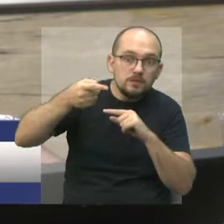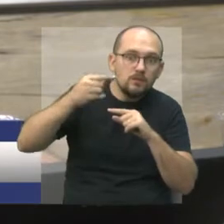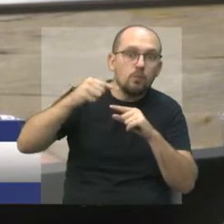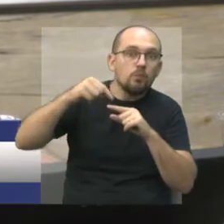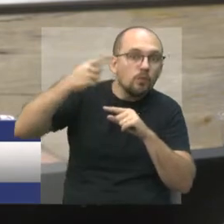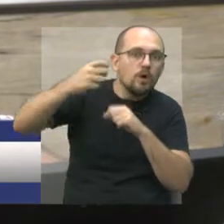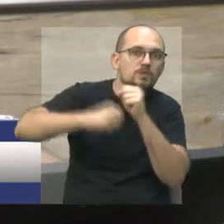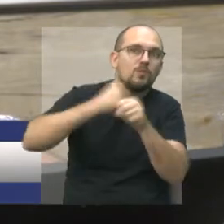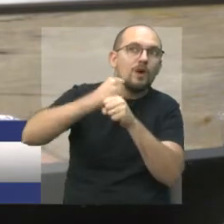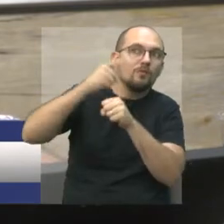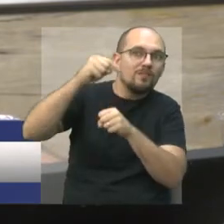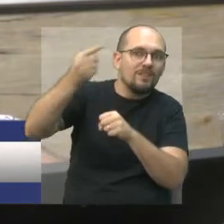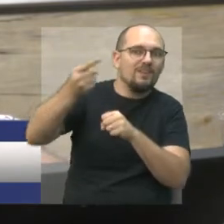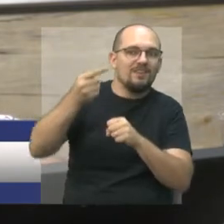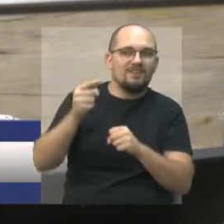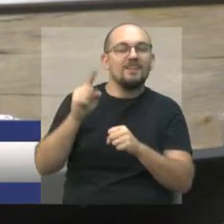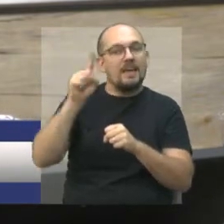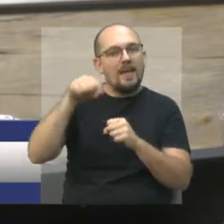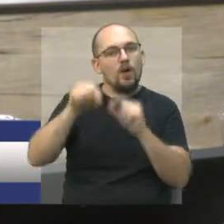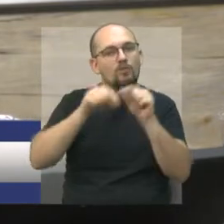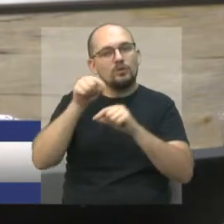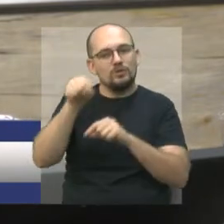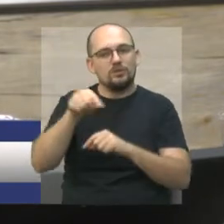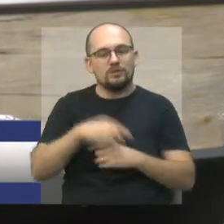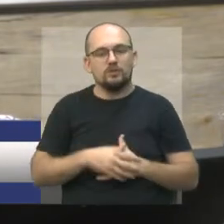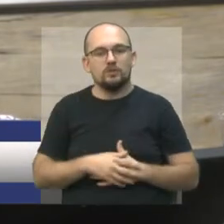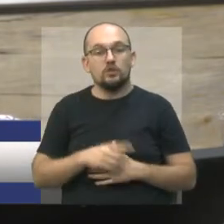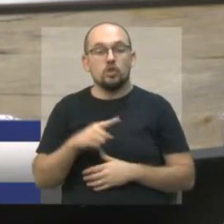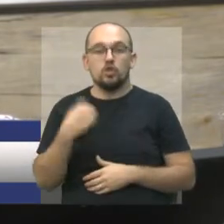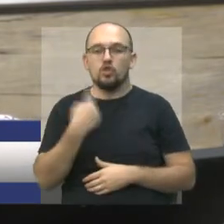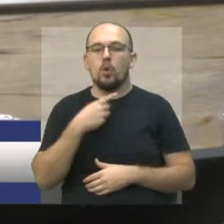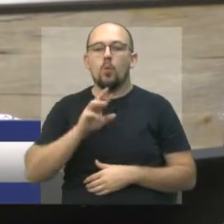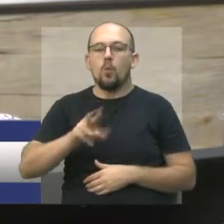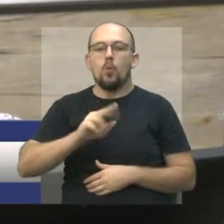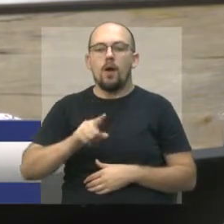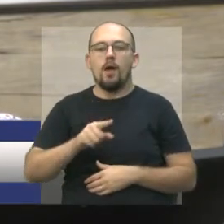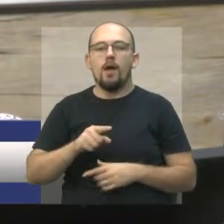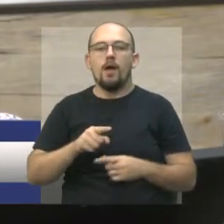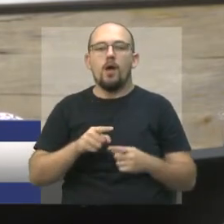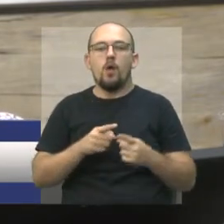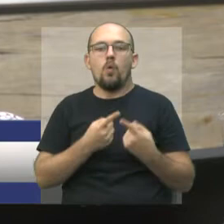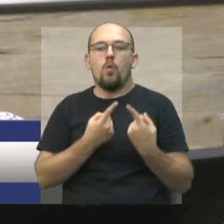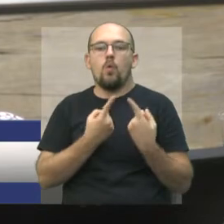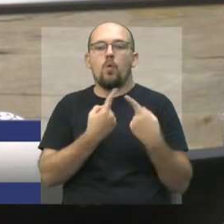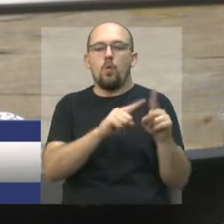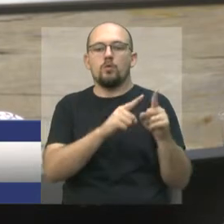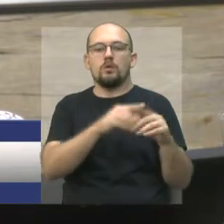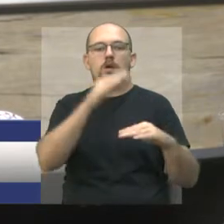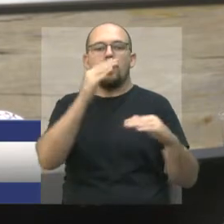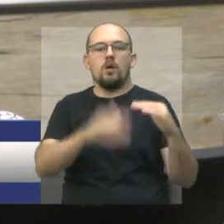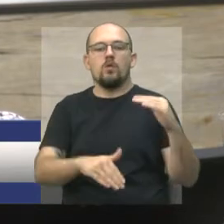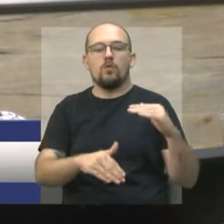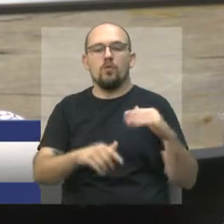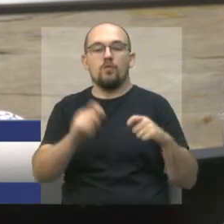próximo ano. Então, é esse o motivo. Nossa posição não é contrária a que seja